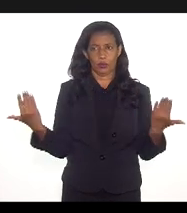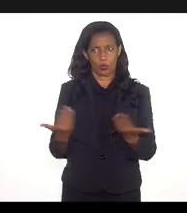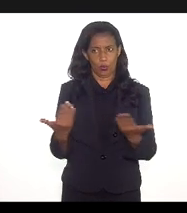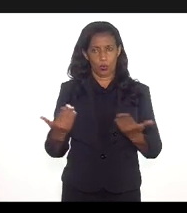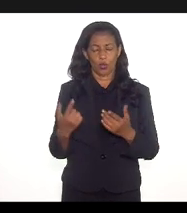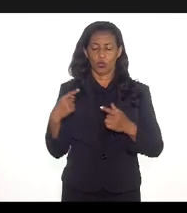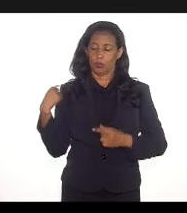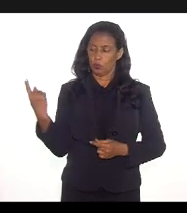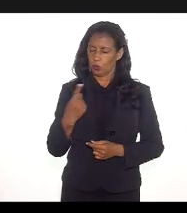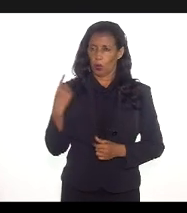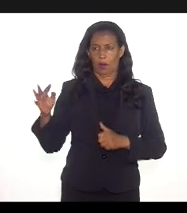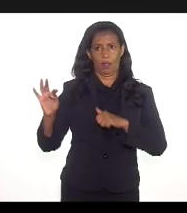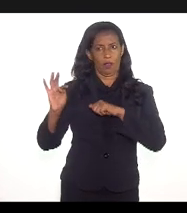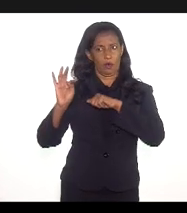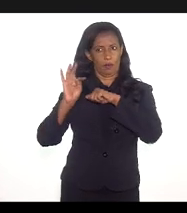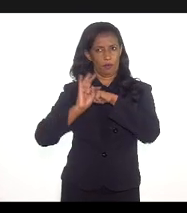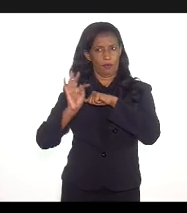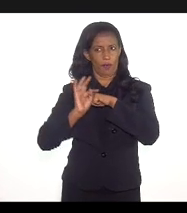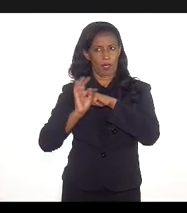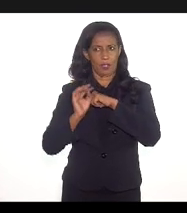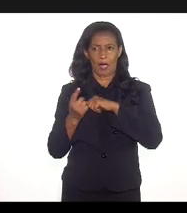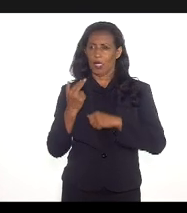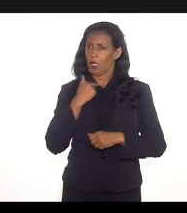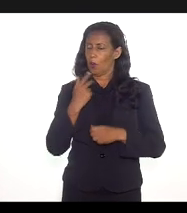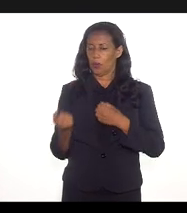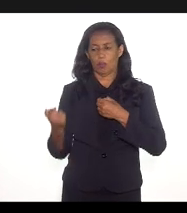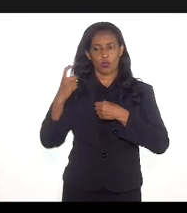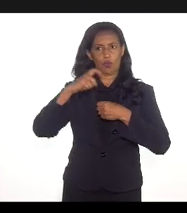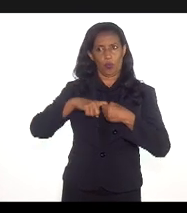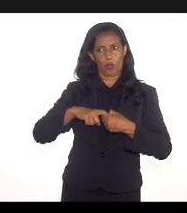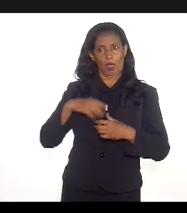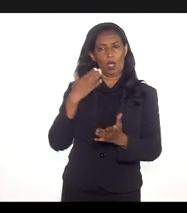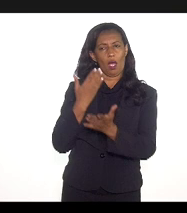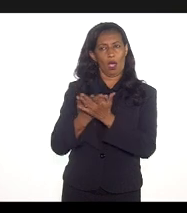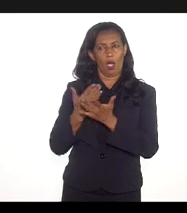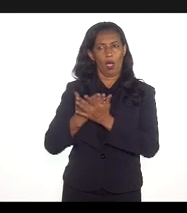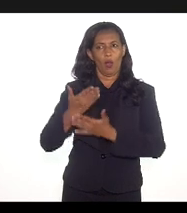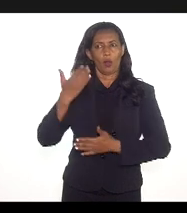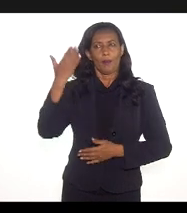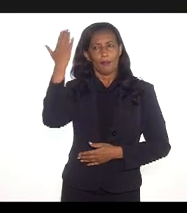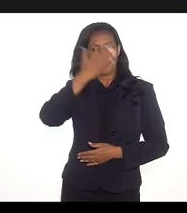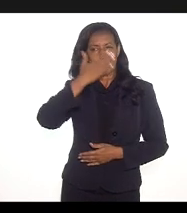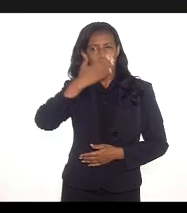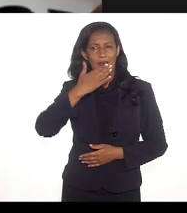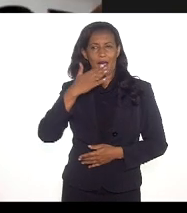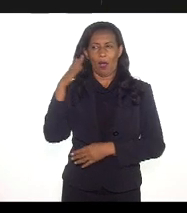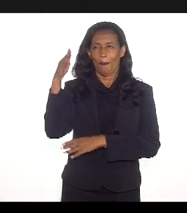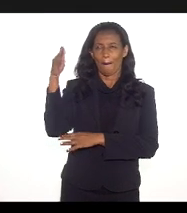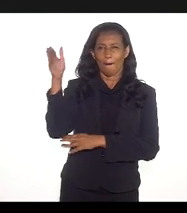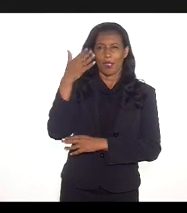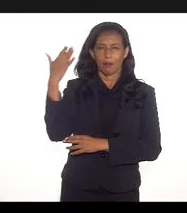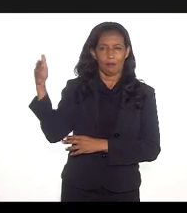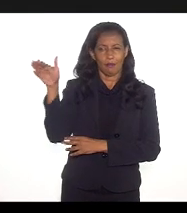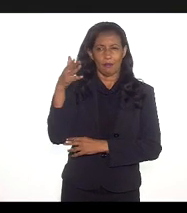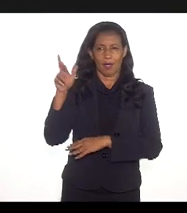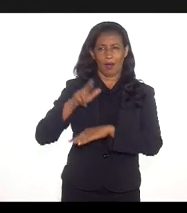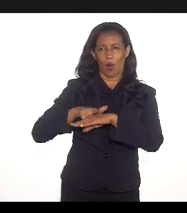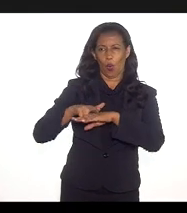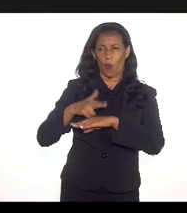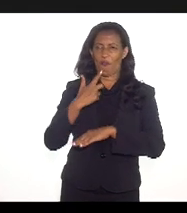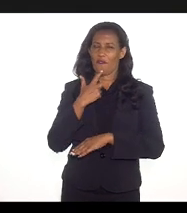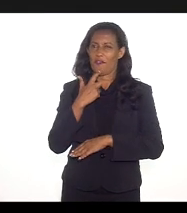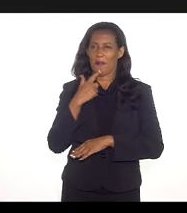nesse momento, retornar ao ensino presencial com bandeira roxa, bandeira vermelha. Precisamos que avance